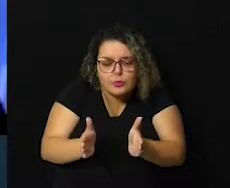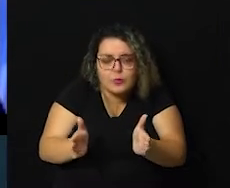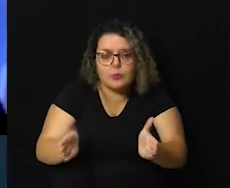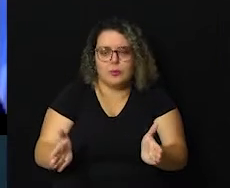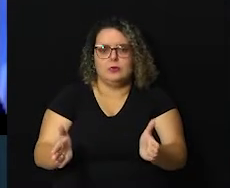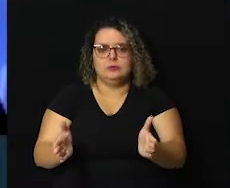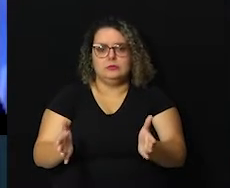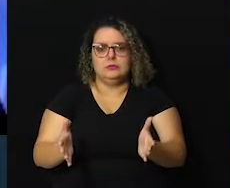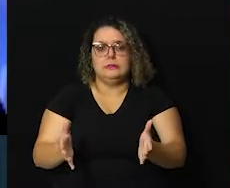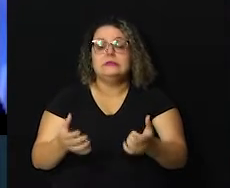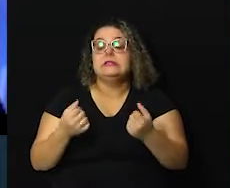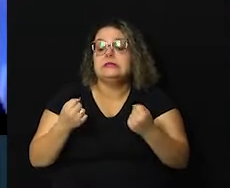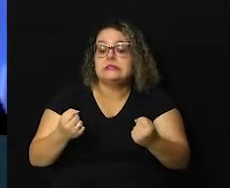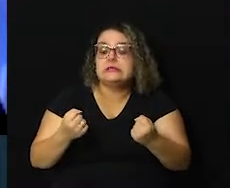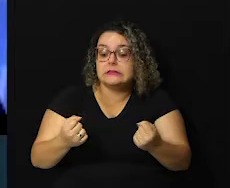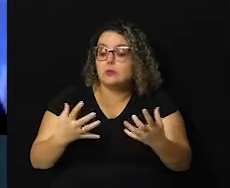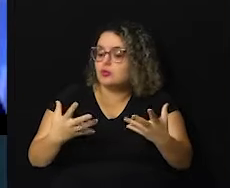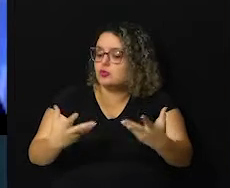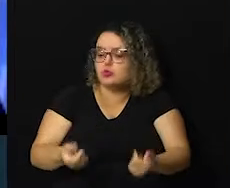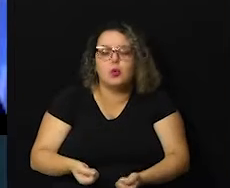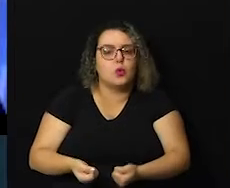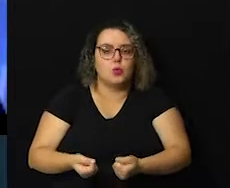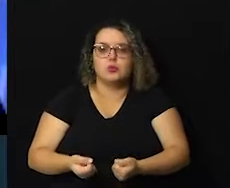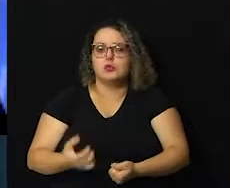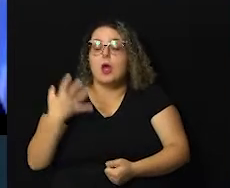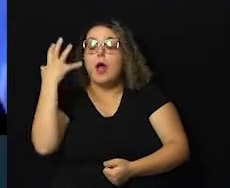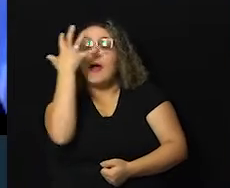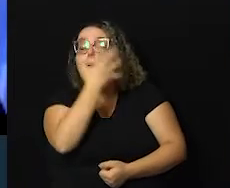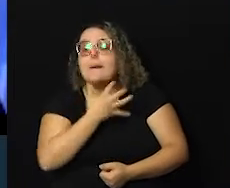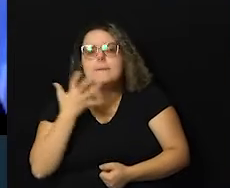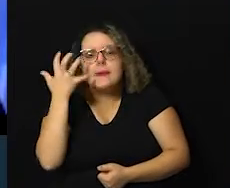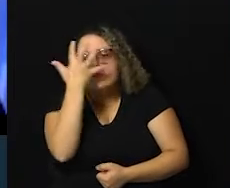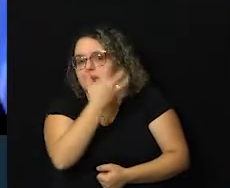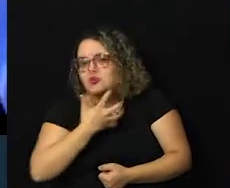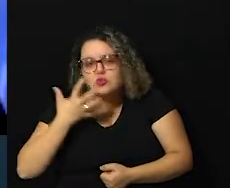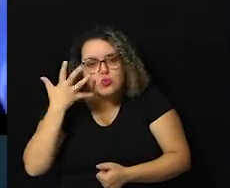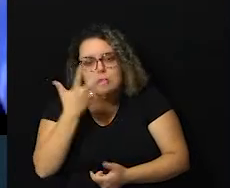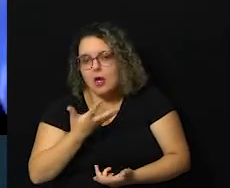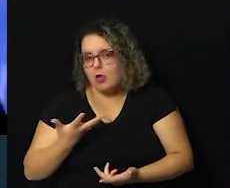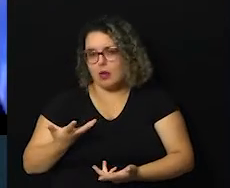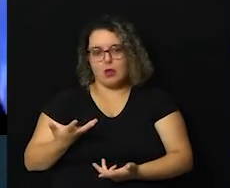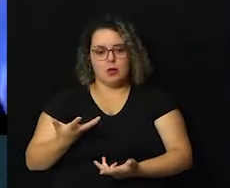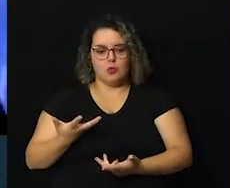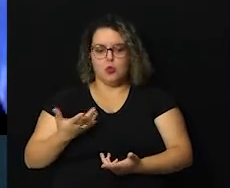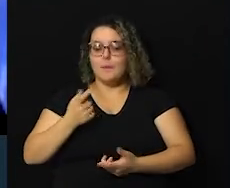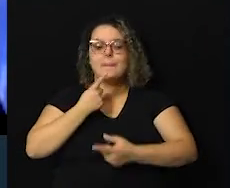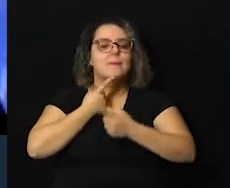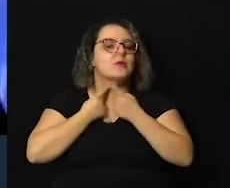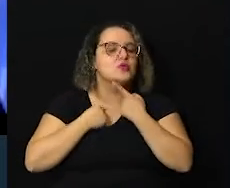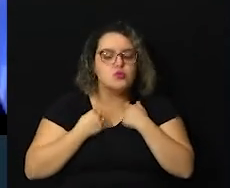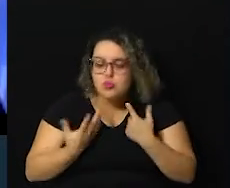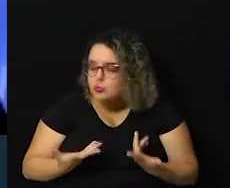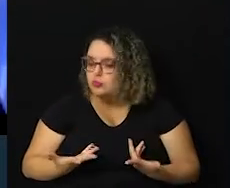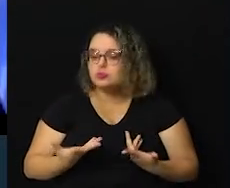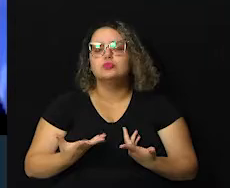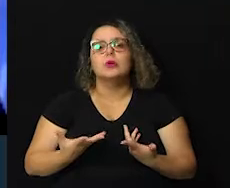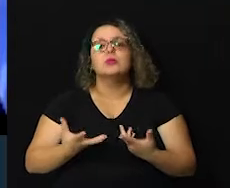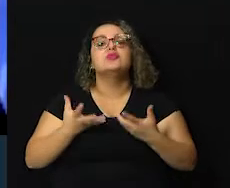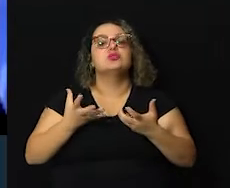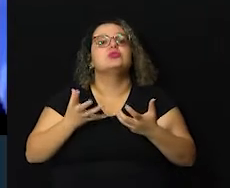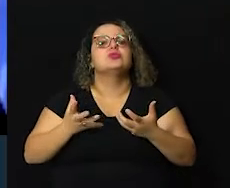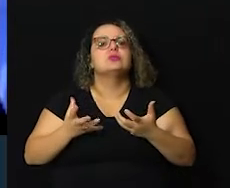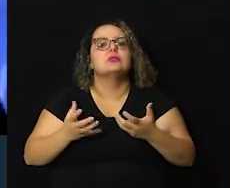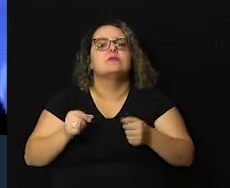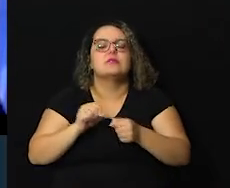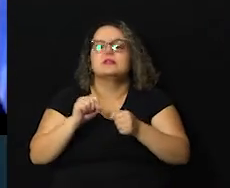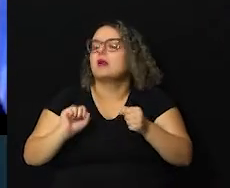motivada puxada carregada pelos apaixonados e pelos a por quem realmente quer fazer a coisa